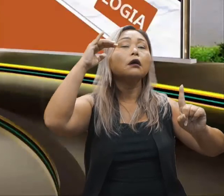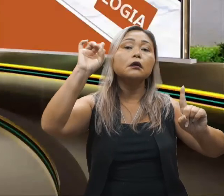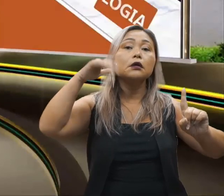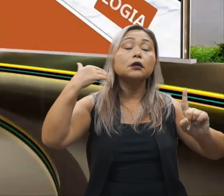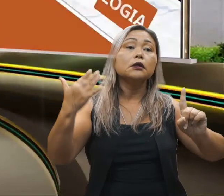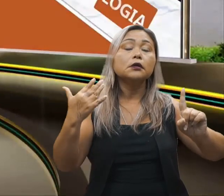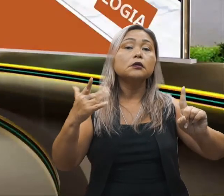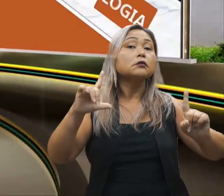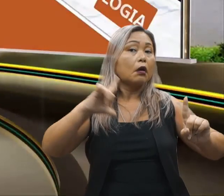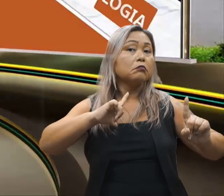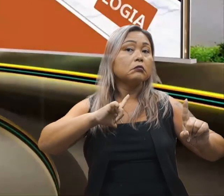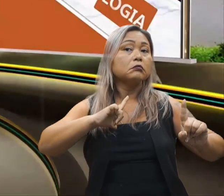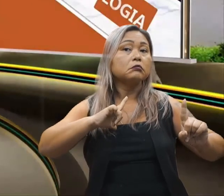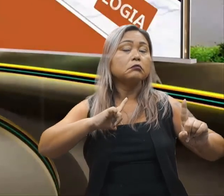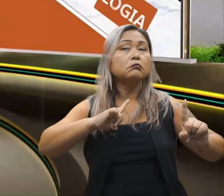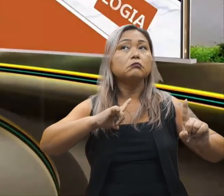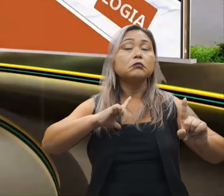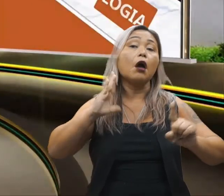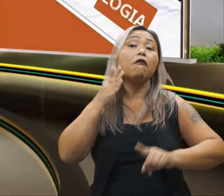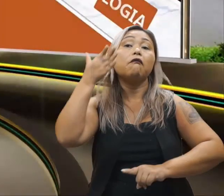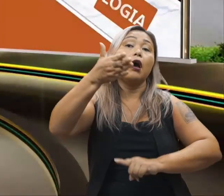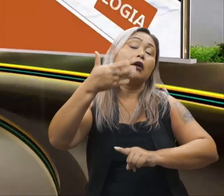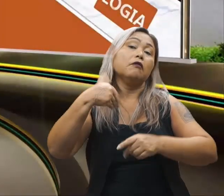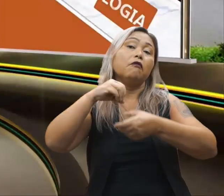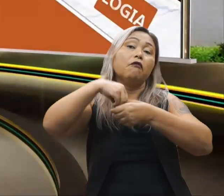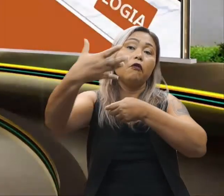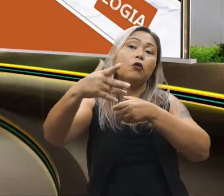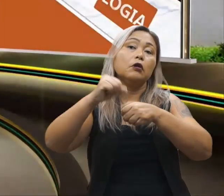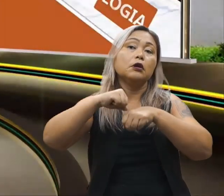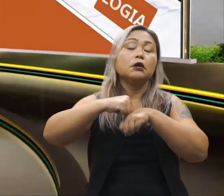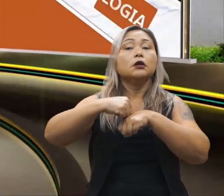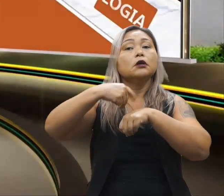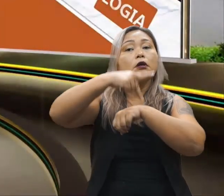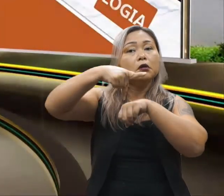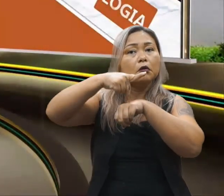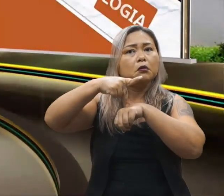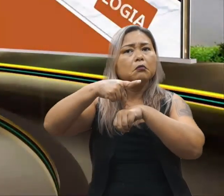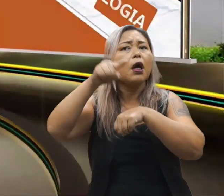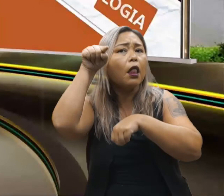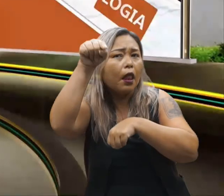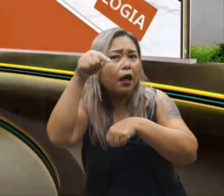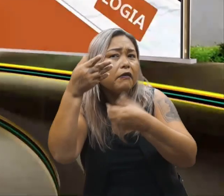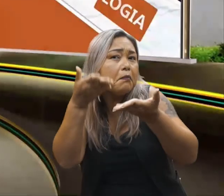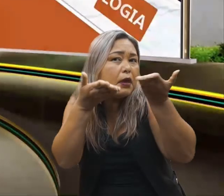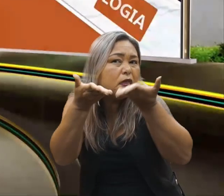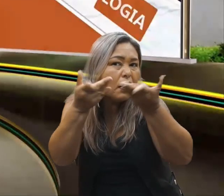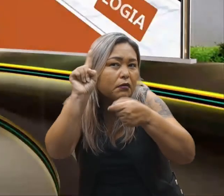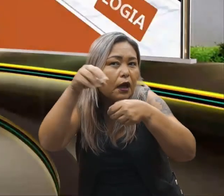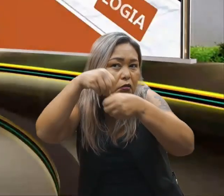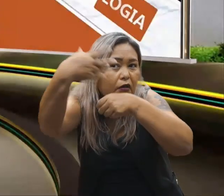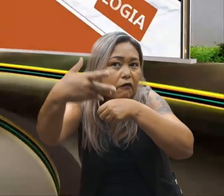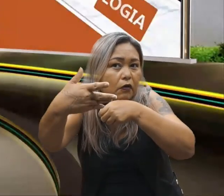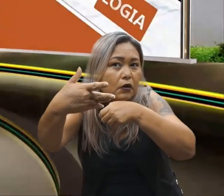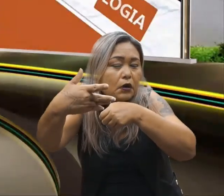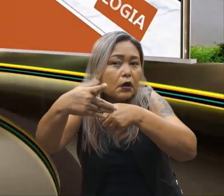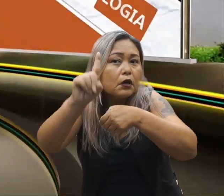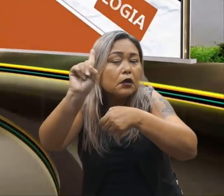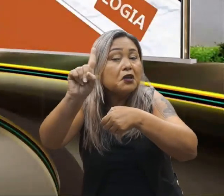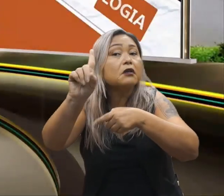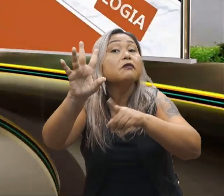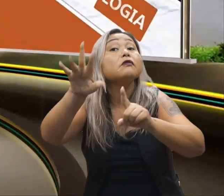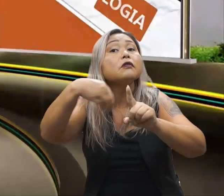Muita gente nutre esse sonho de morar fora. Mas você acha que você vai ser bem tratado lá fora? Você vai ser o estrangeiro,